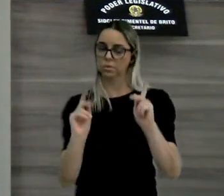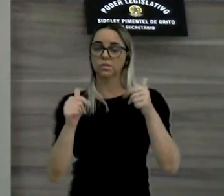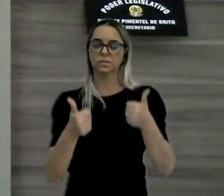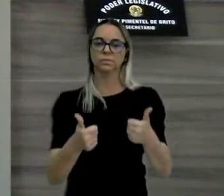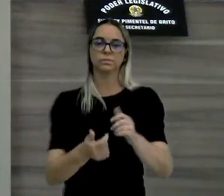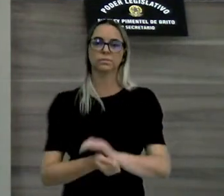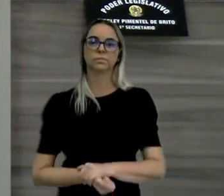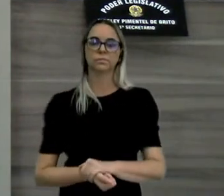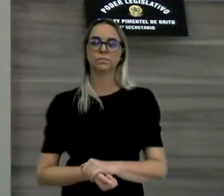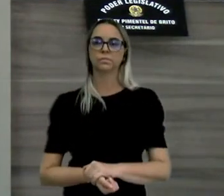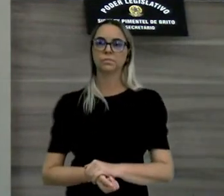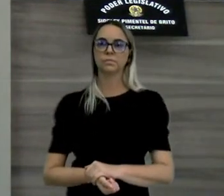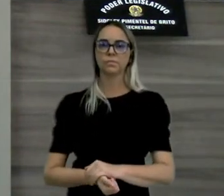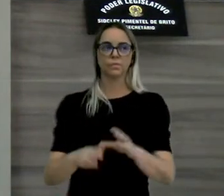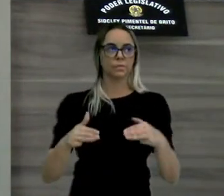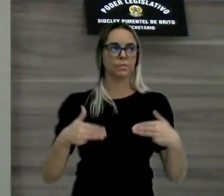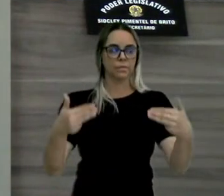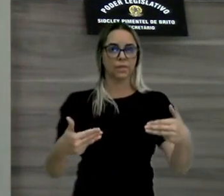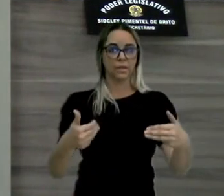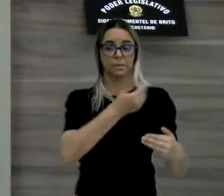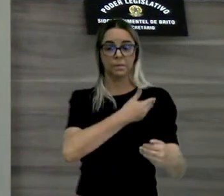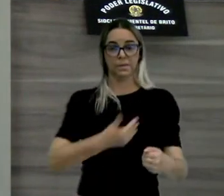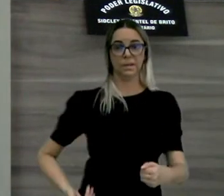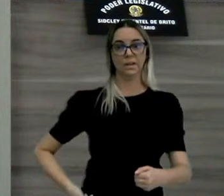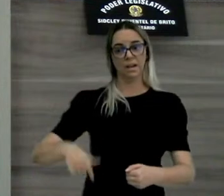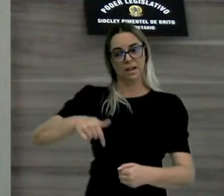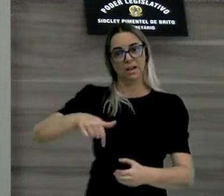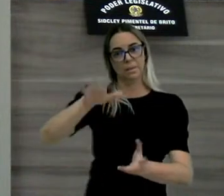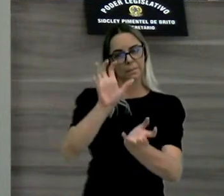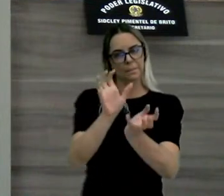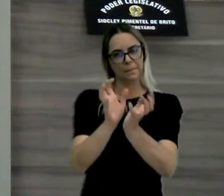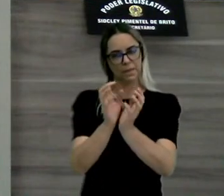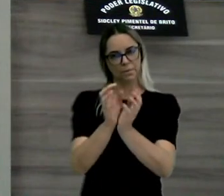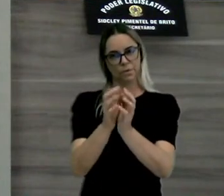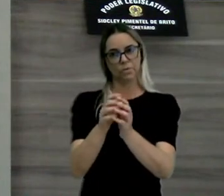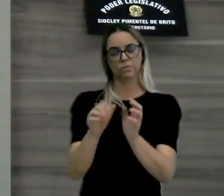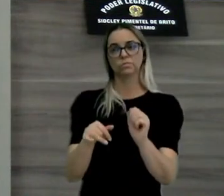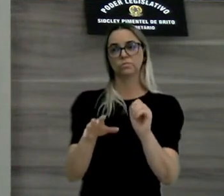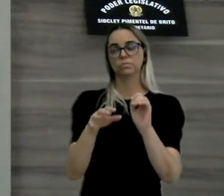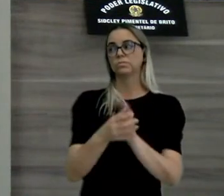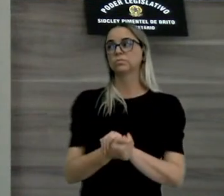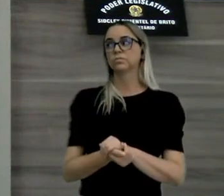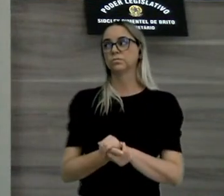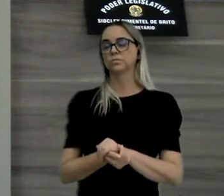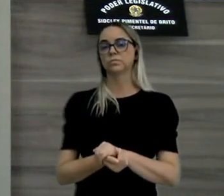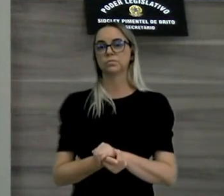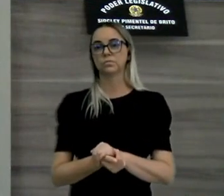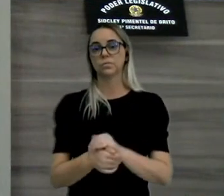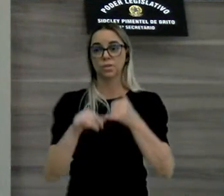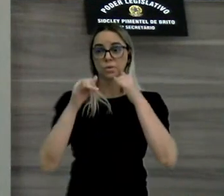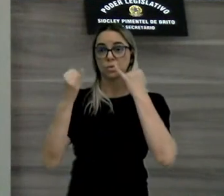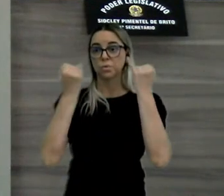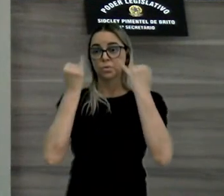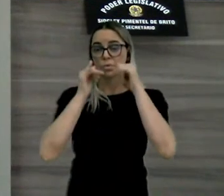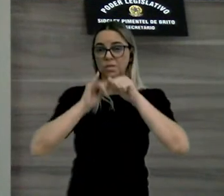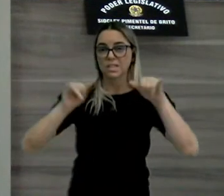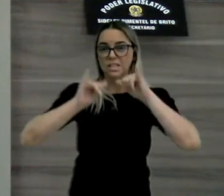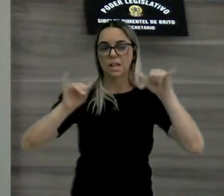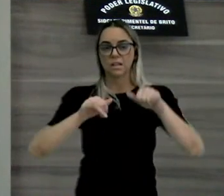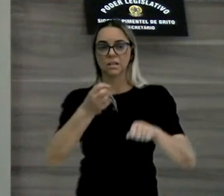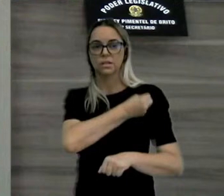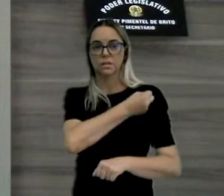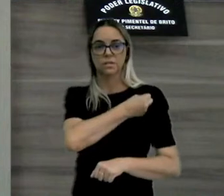pronto Ministério Público de Pernambuco arquivamento notícia de fato